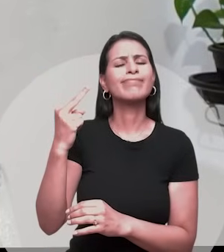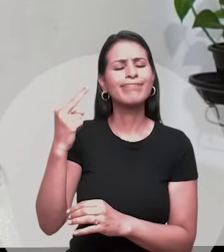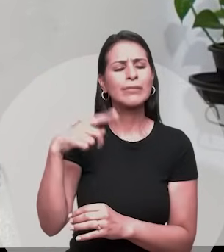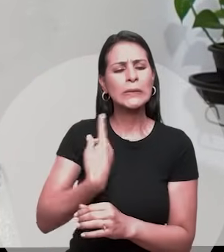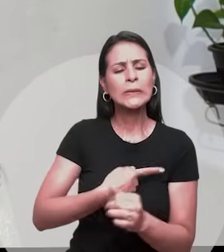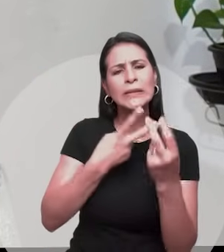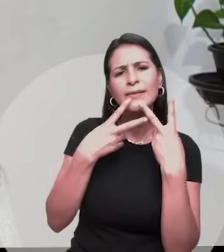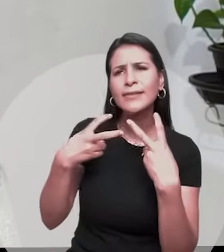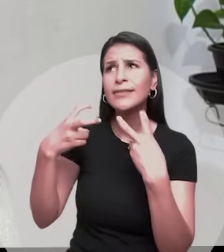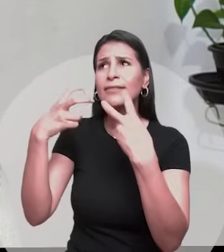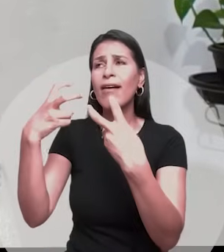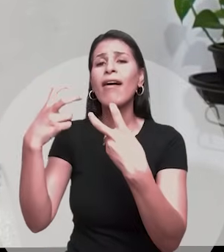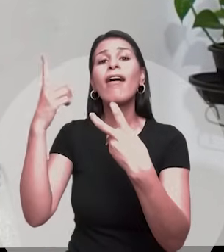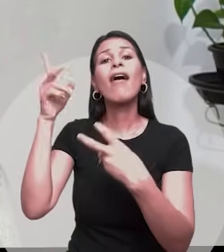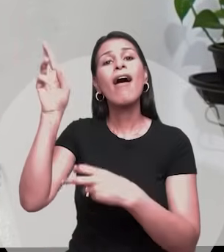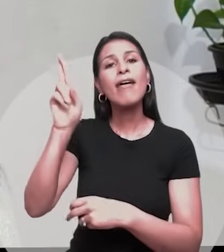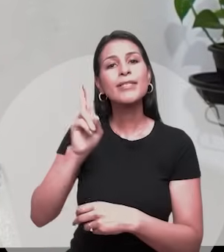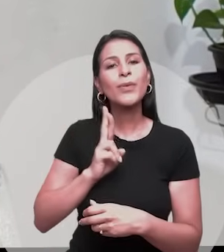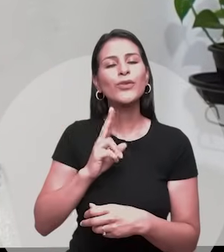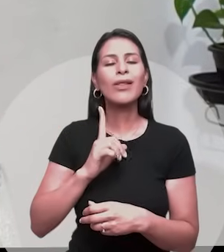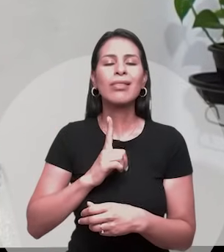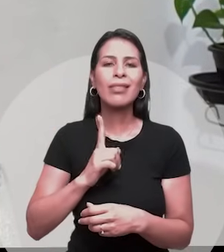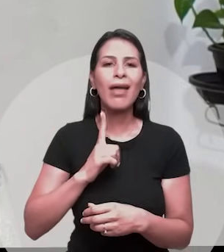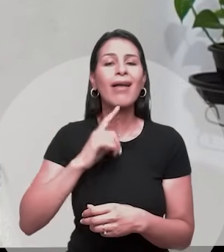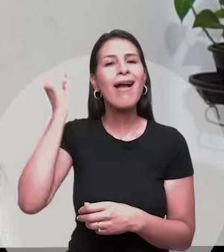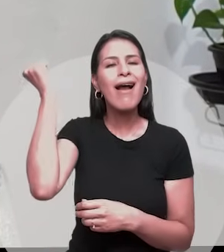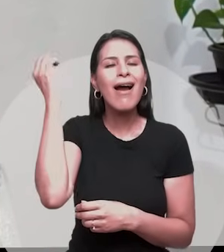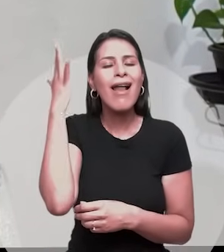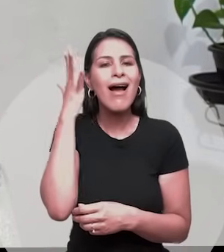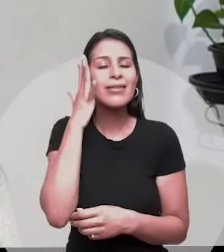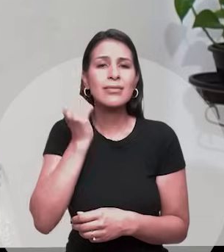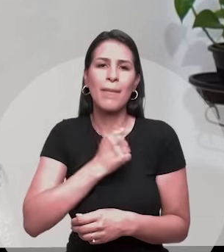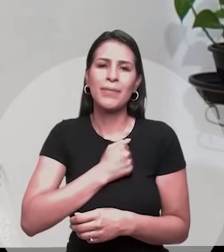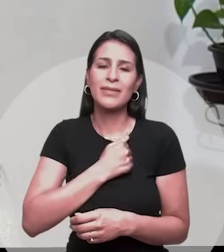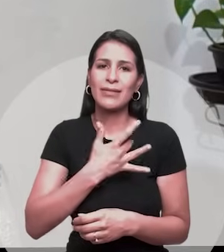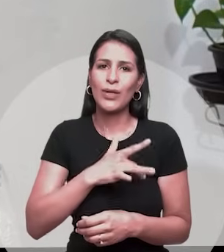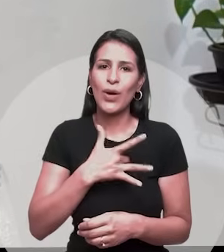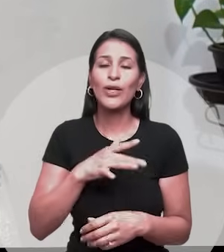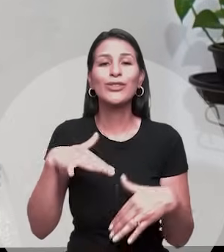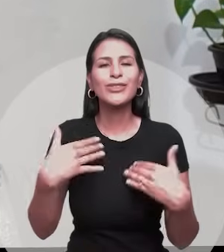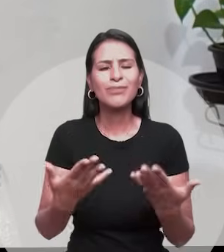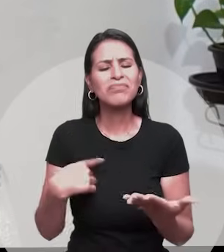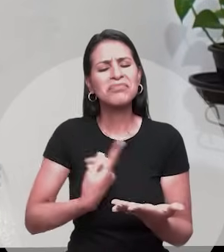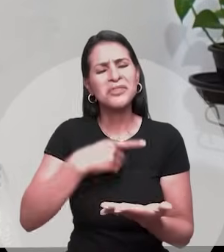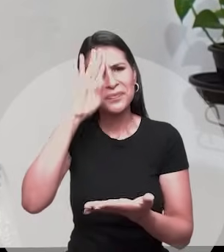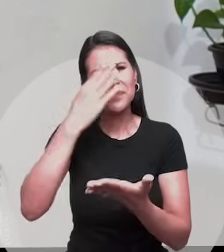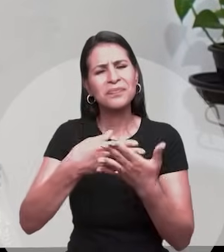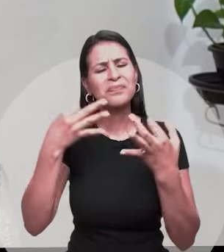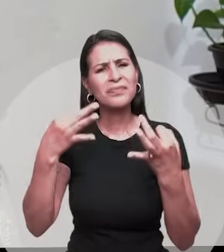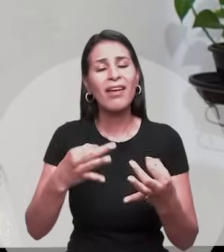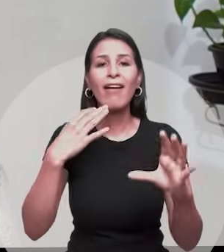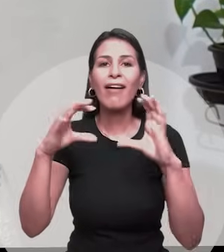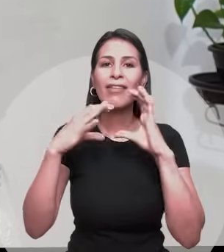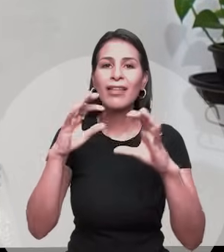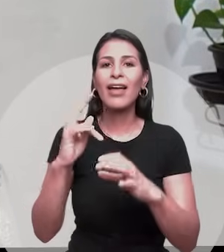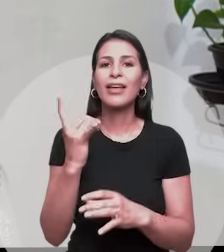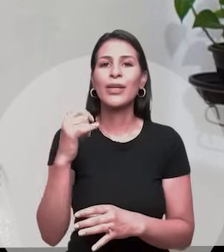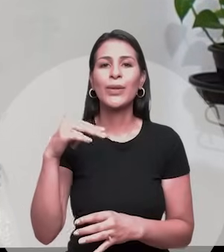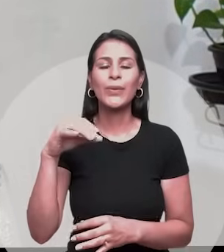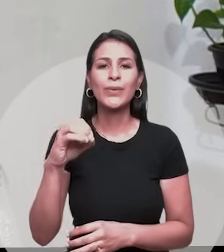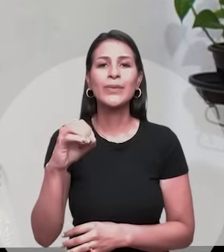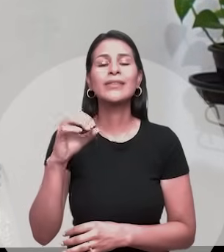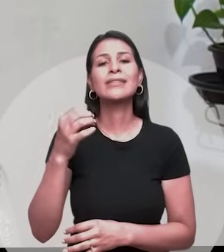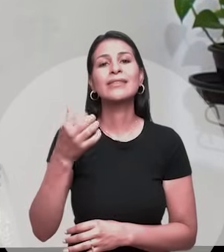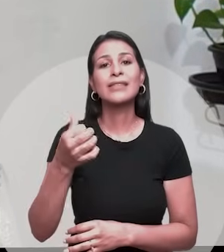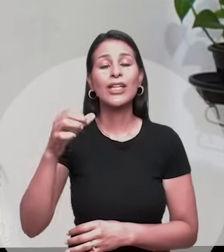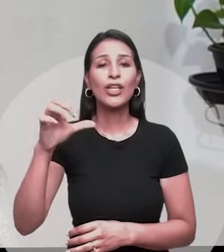graça e misericórdia. Nessa confiança e certeza, louvemos a Deus cantando juntos o hino 69, Povos da